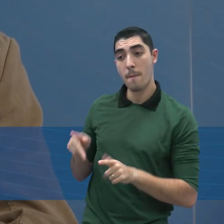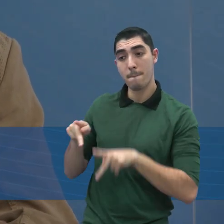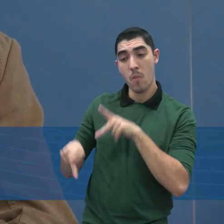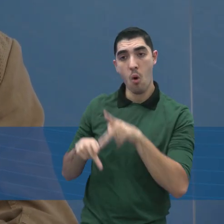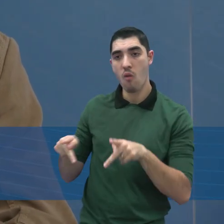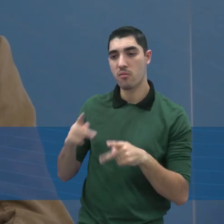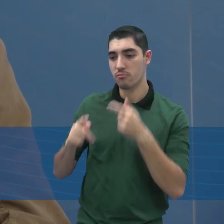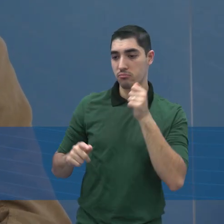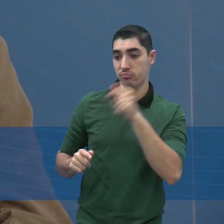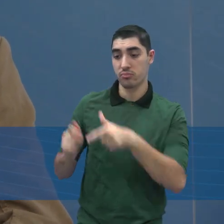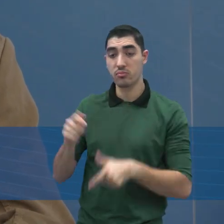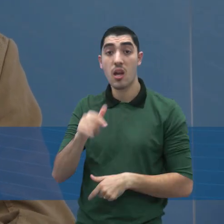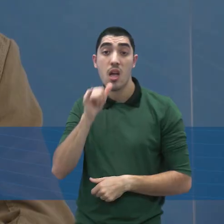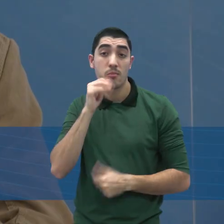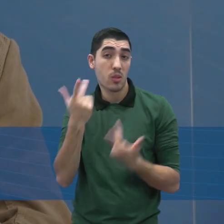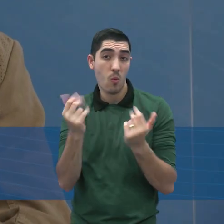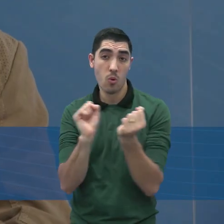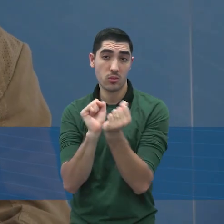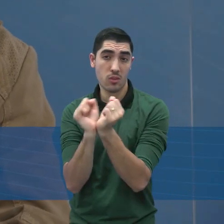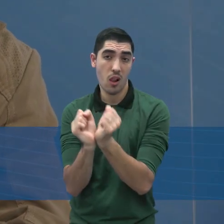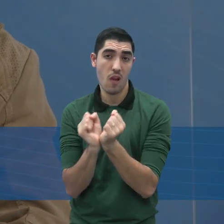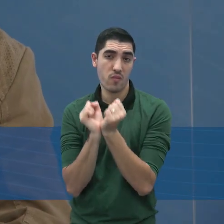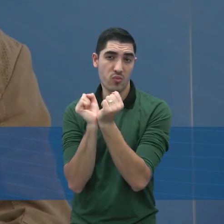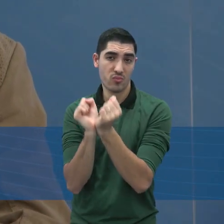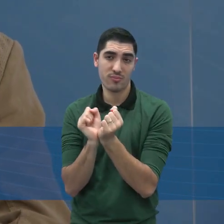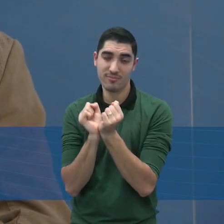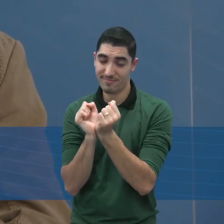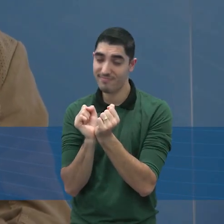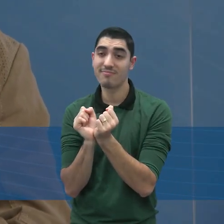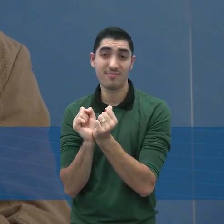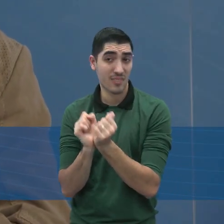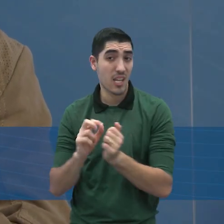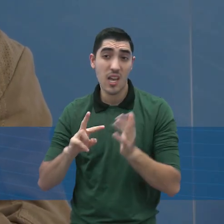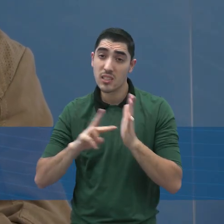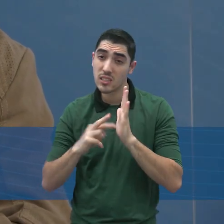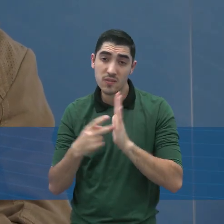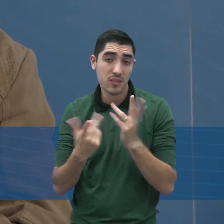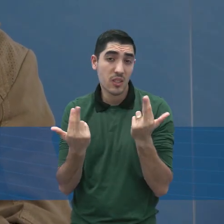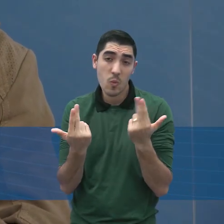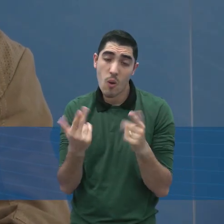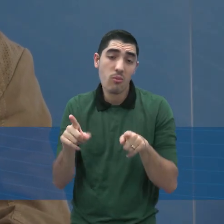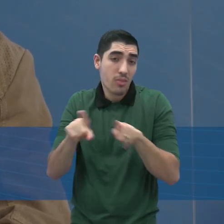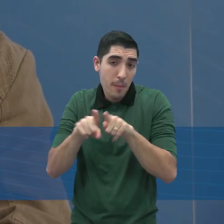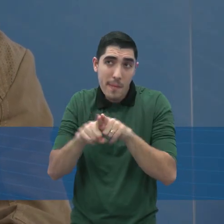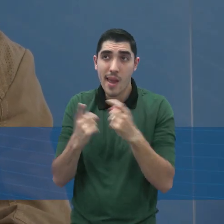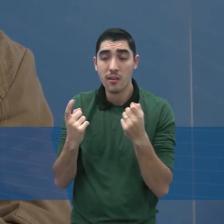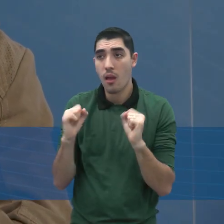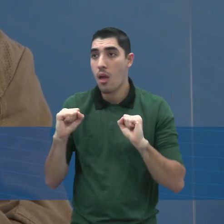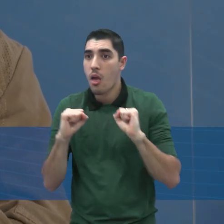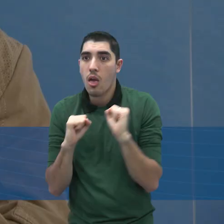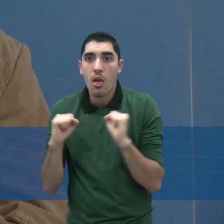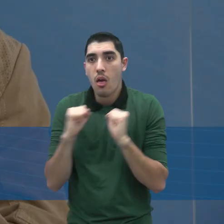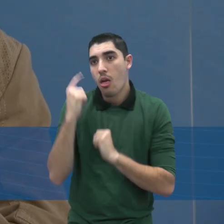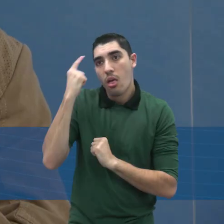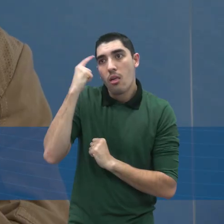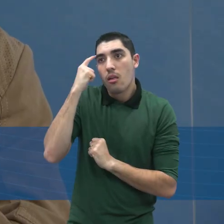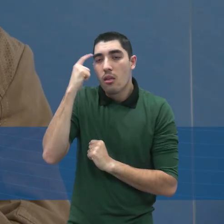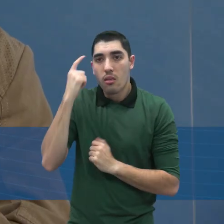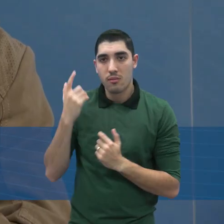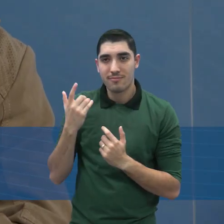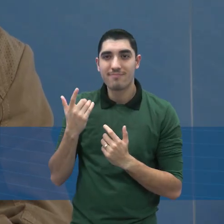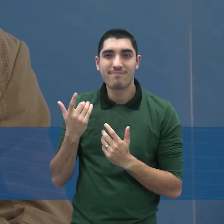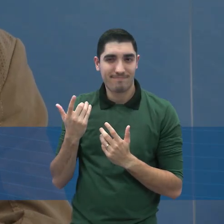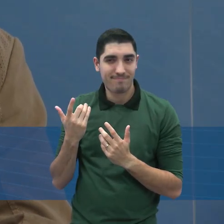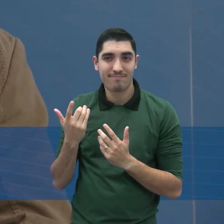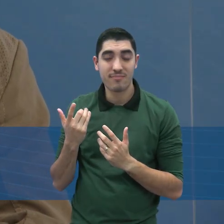podemos citar a escravização, né? Tipo, é uma forma de fanática, de irracional, de